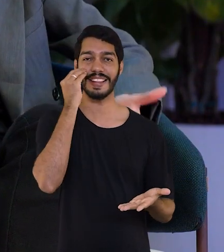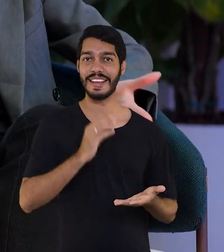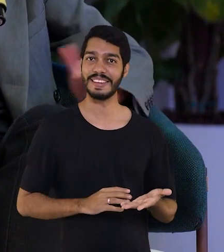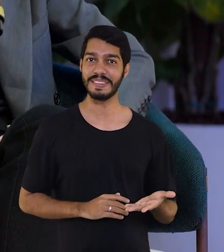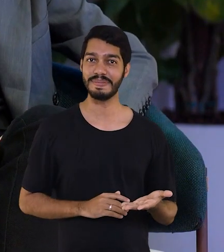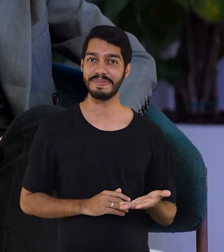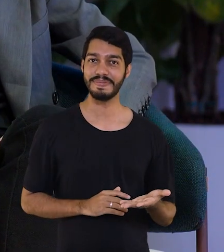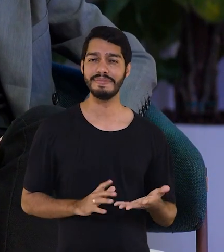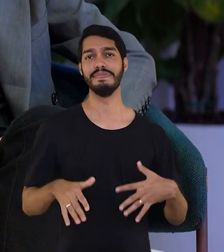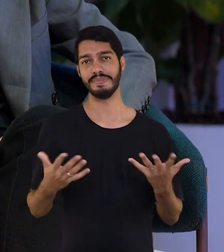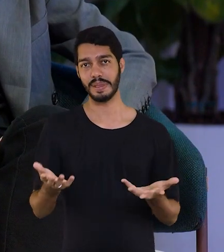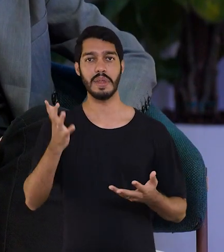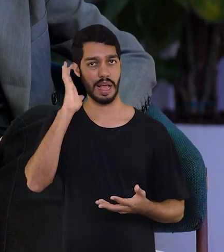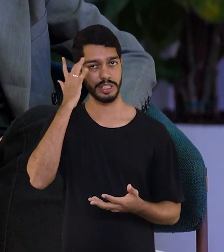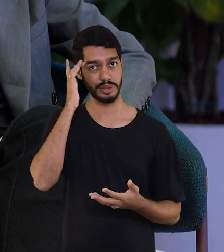quiser tentar.